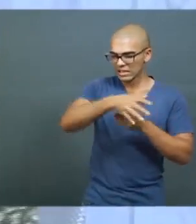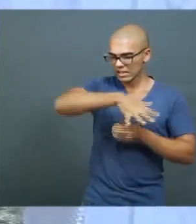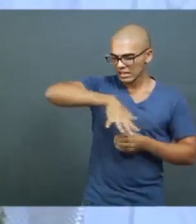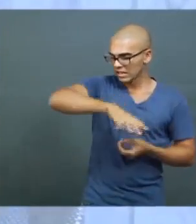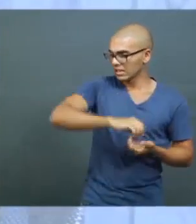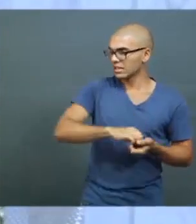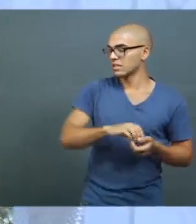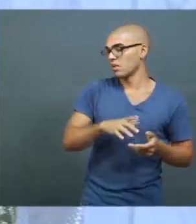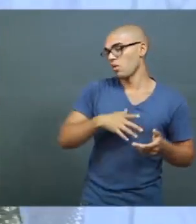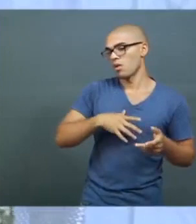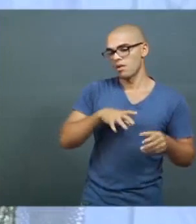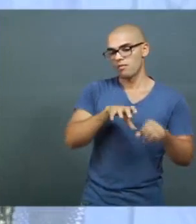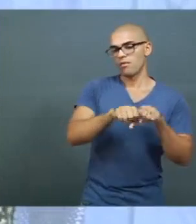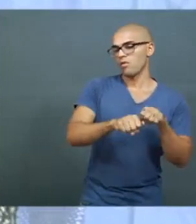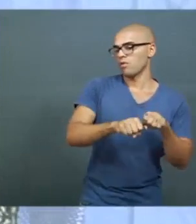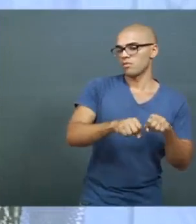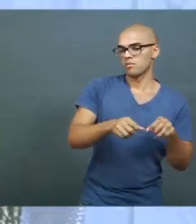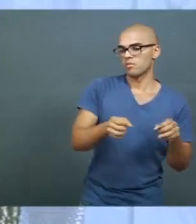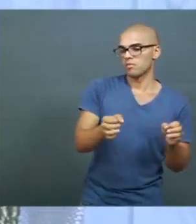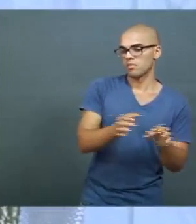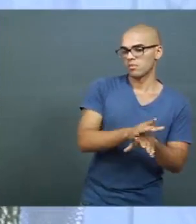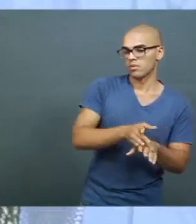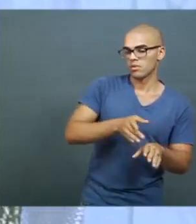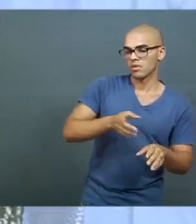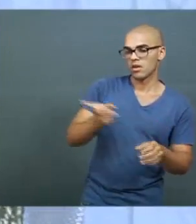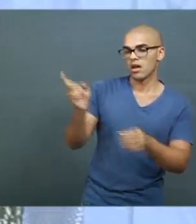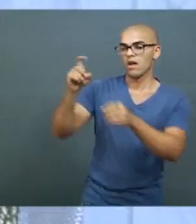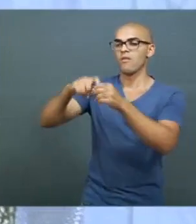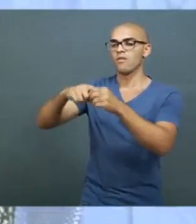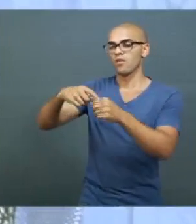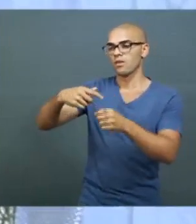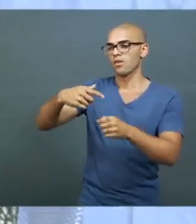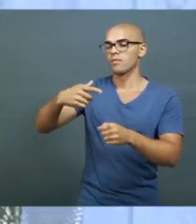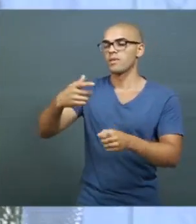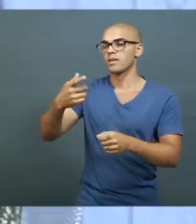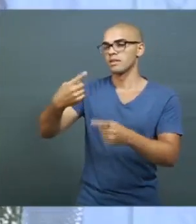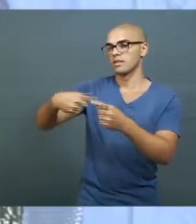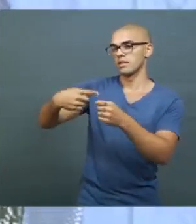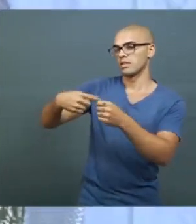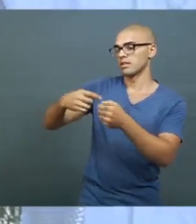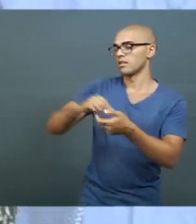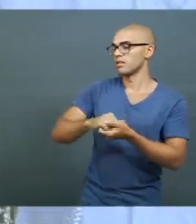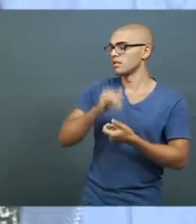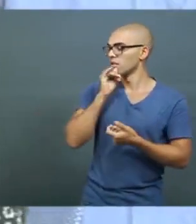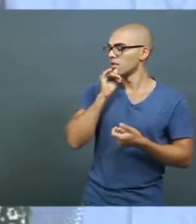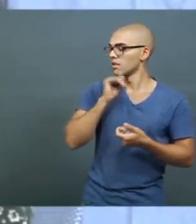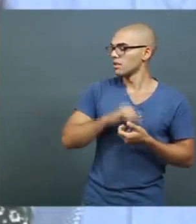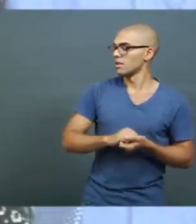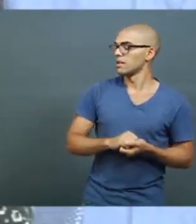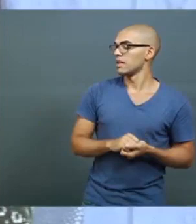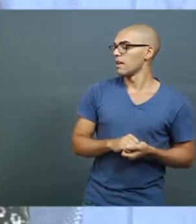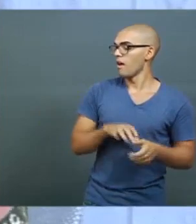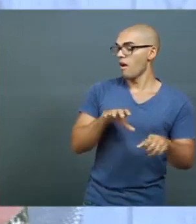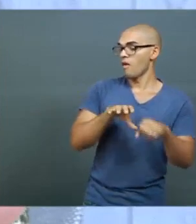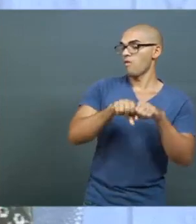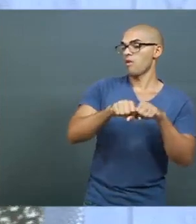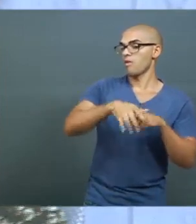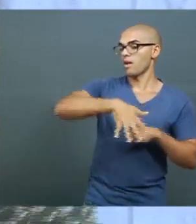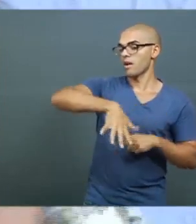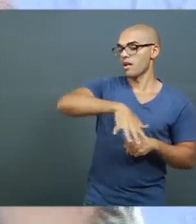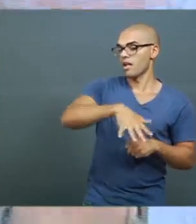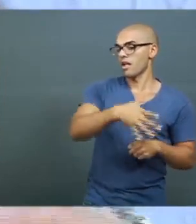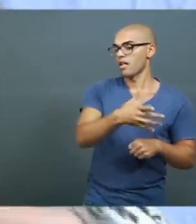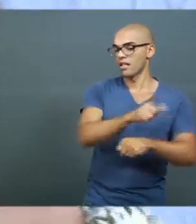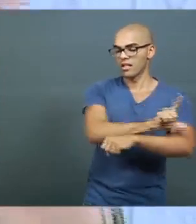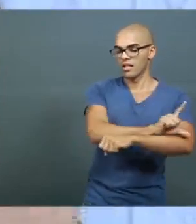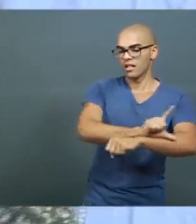fazer as aulas, então eles voltam, vão trabalhar, geralmente se formam na licenciatura e vão trabalhar em escolas. né? Ou tem seus grupos